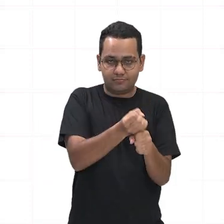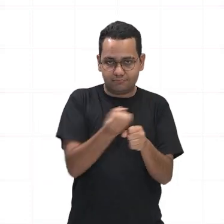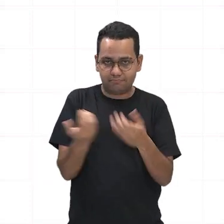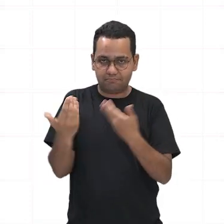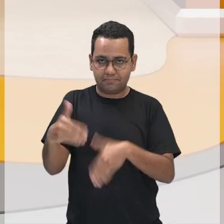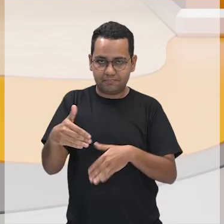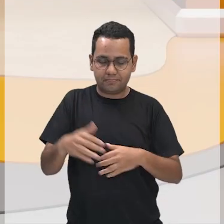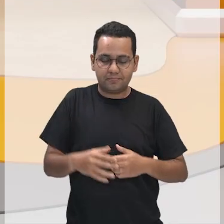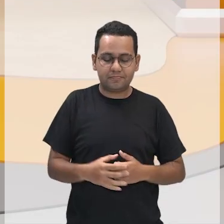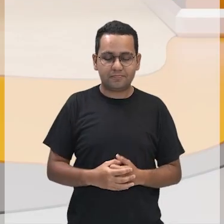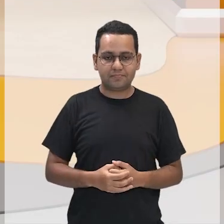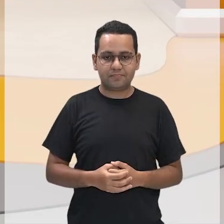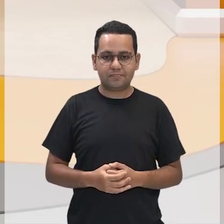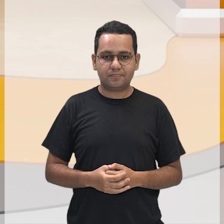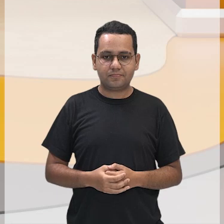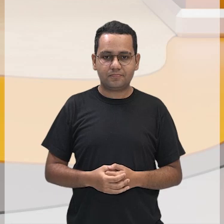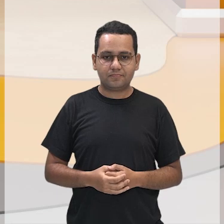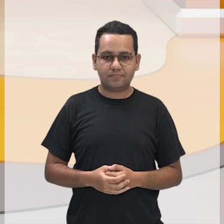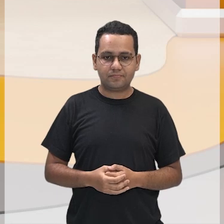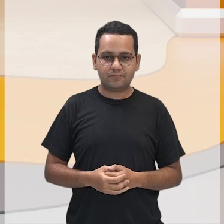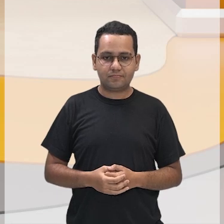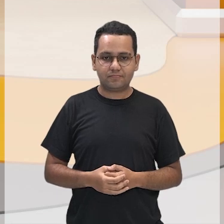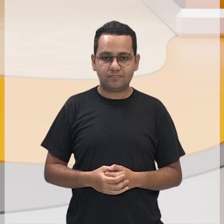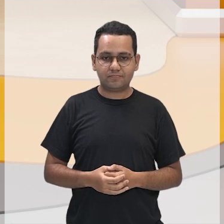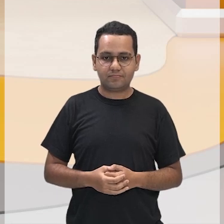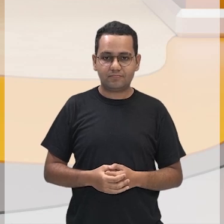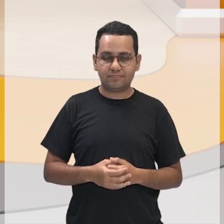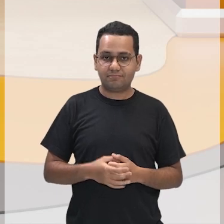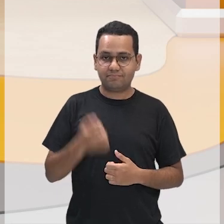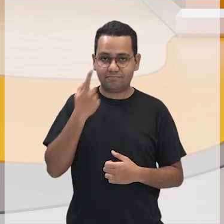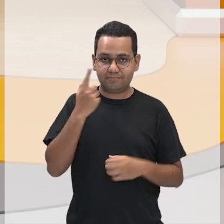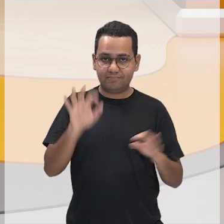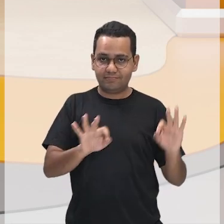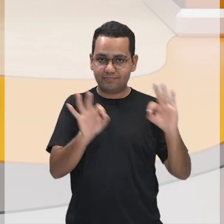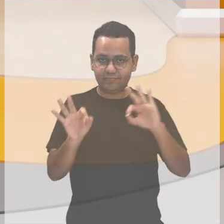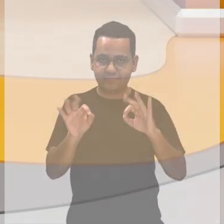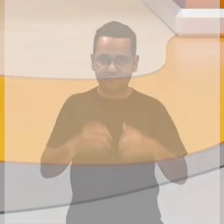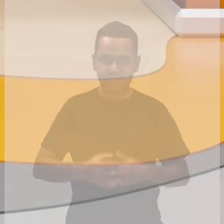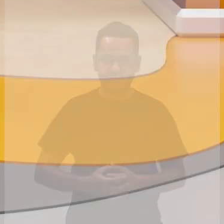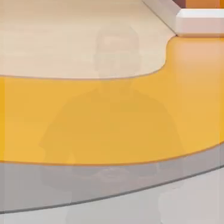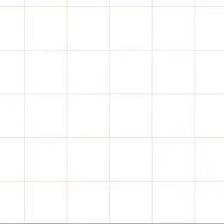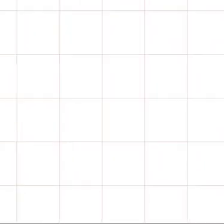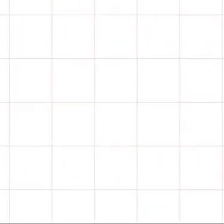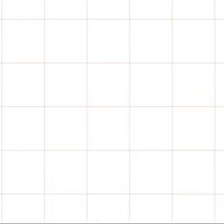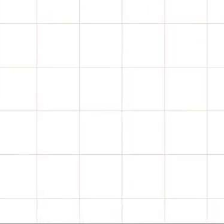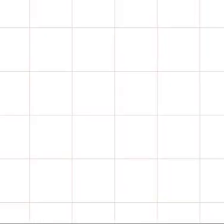e avaliação. Então, te convido a participar da nossa revisão.